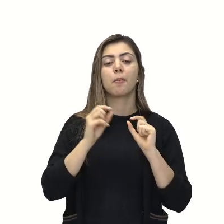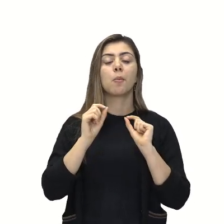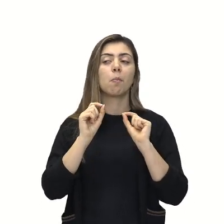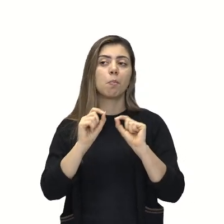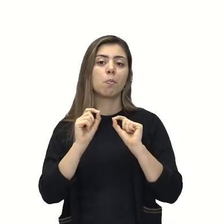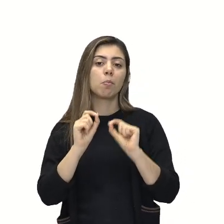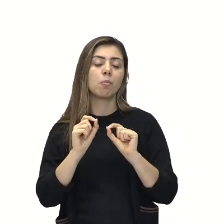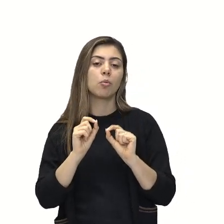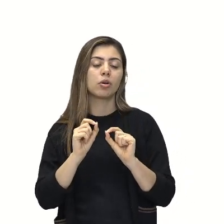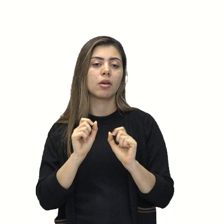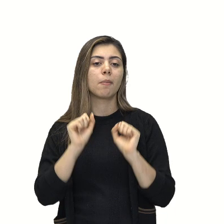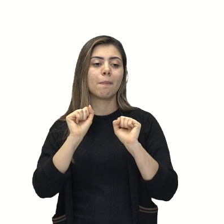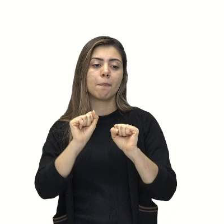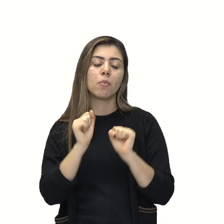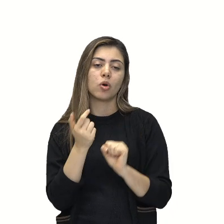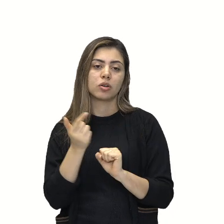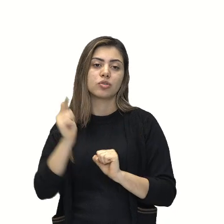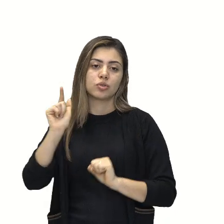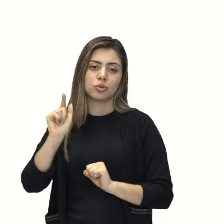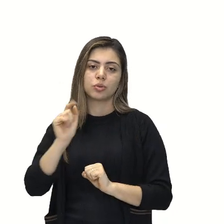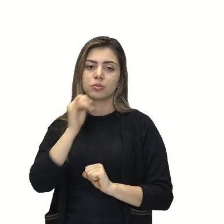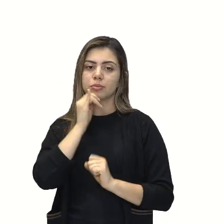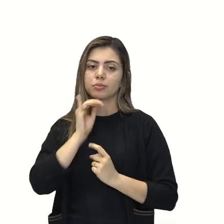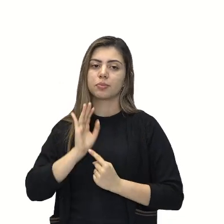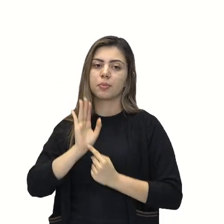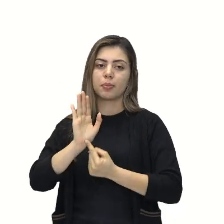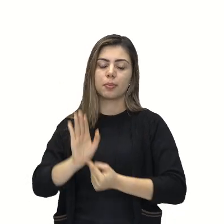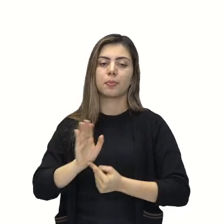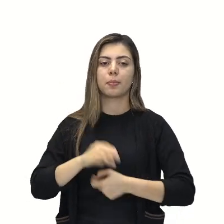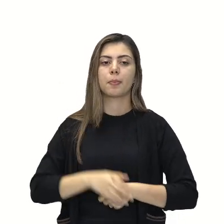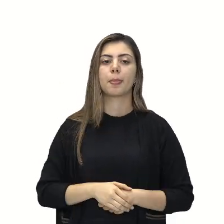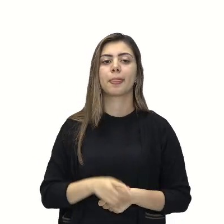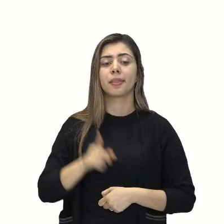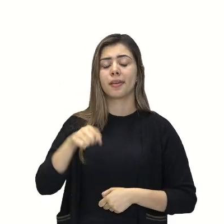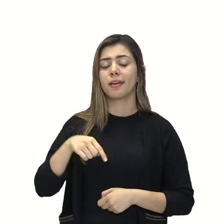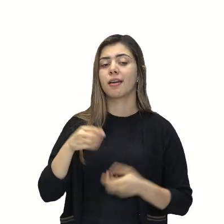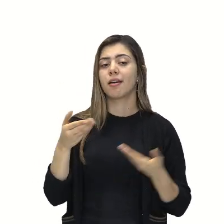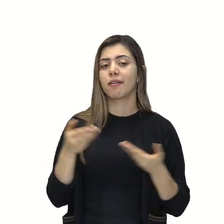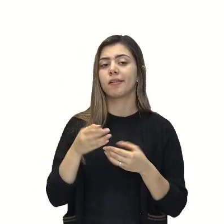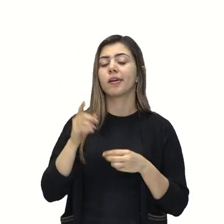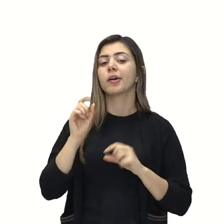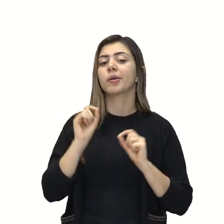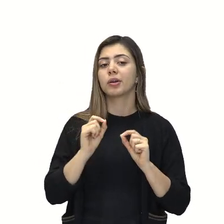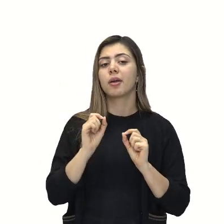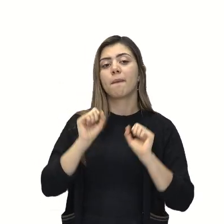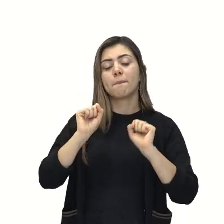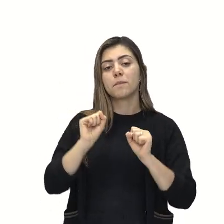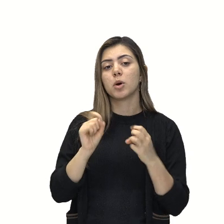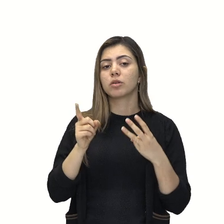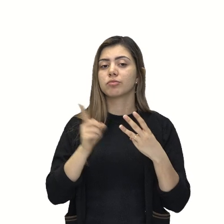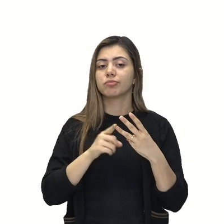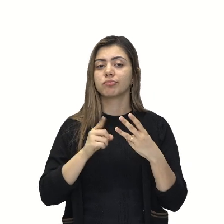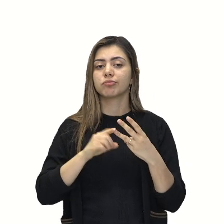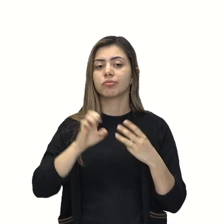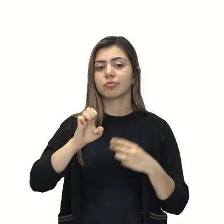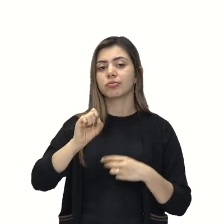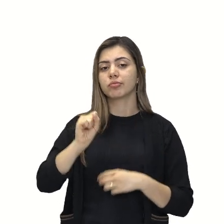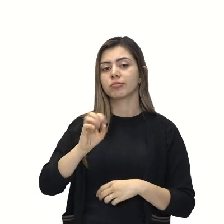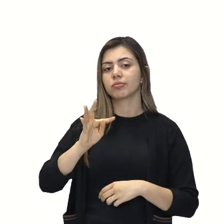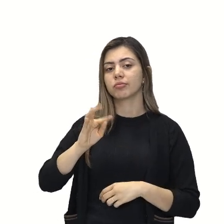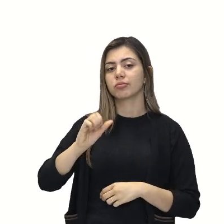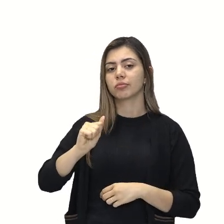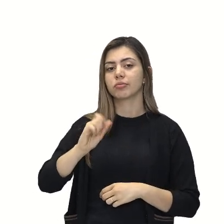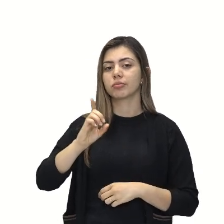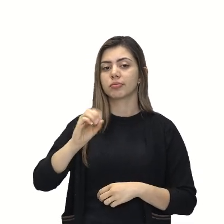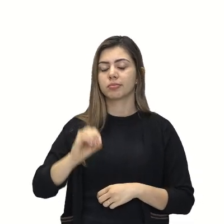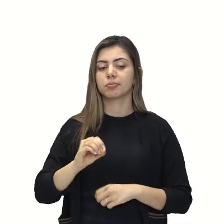vai expressar o estado, né? O estado.